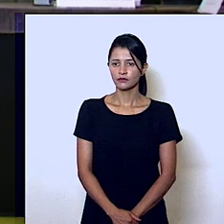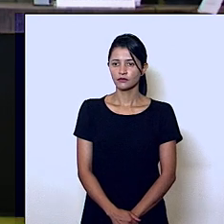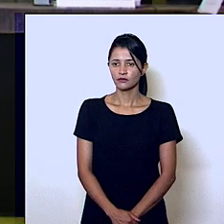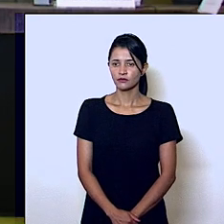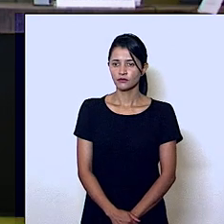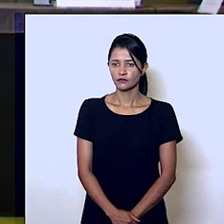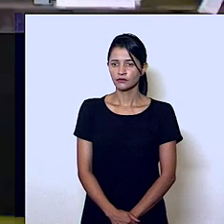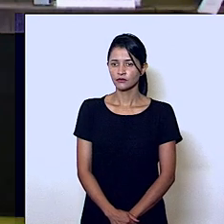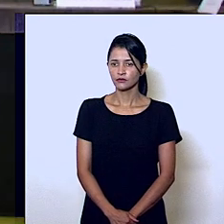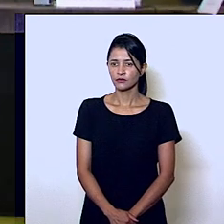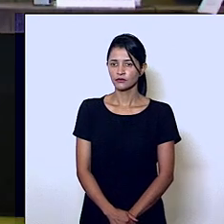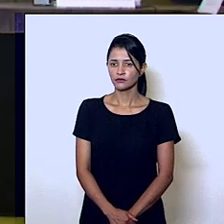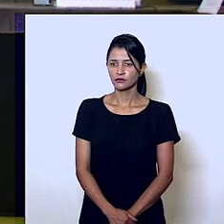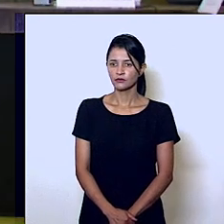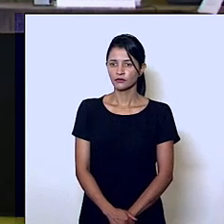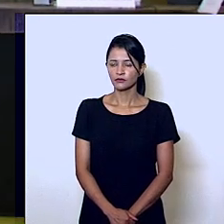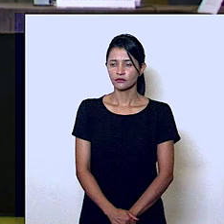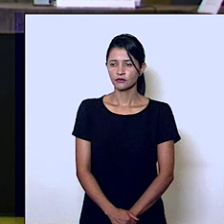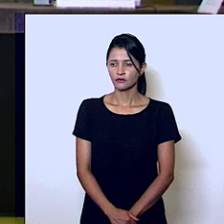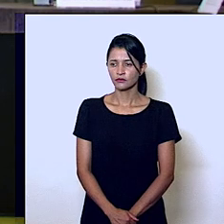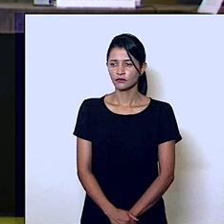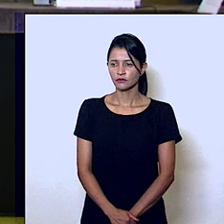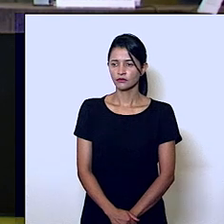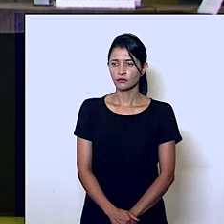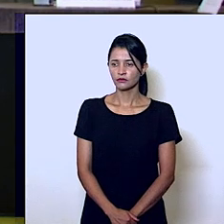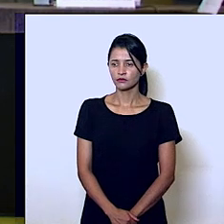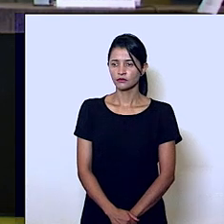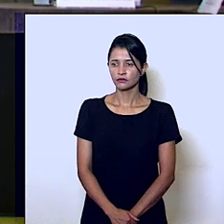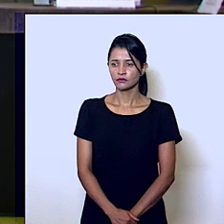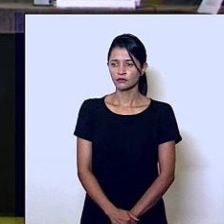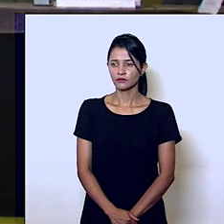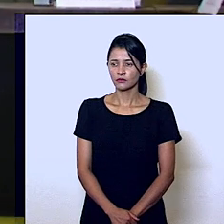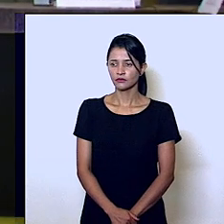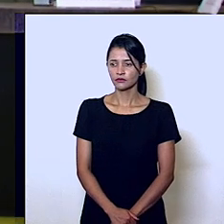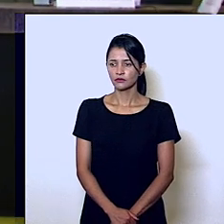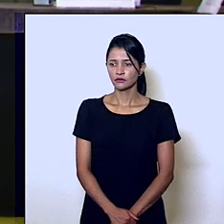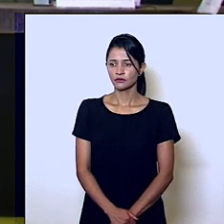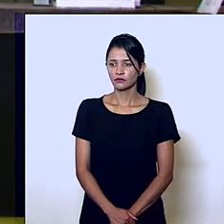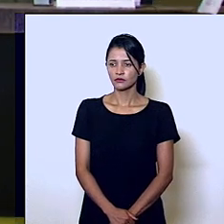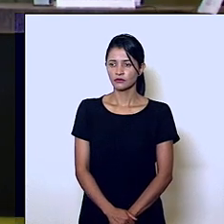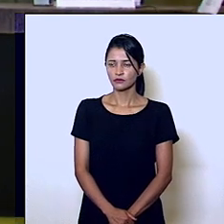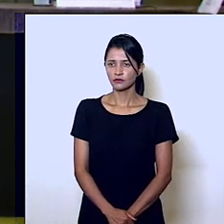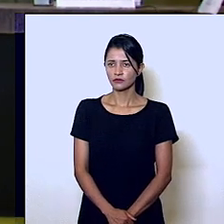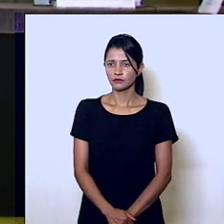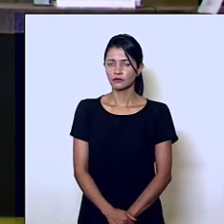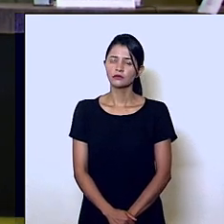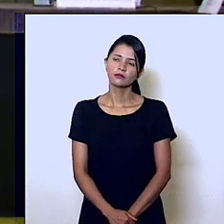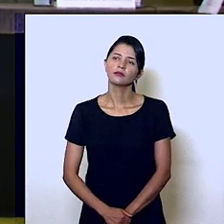Agora ela estivesse inconsciente. ABC. Um ano e meio inconsciente.